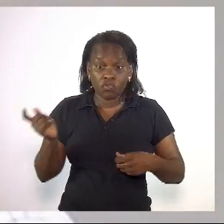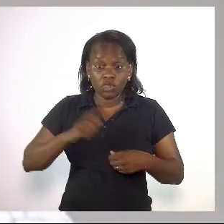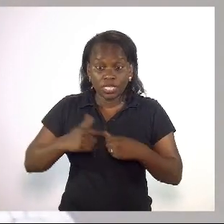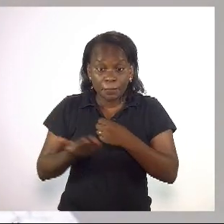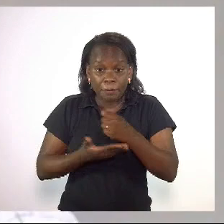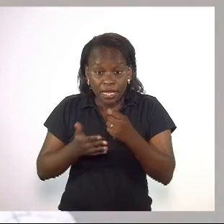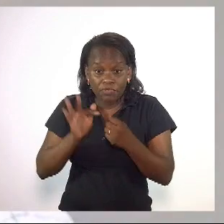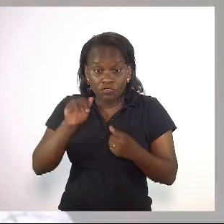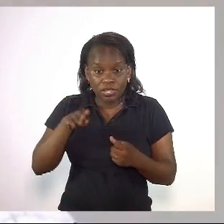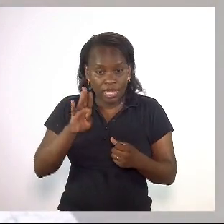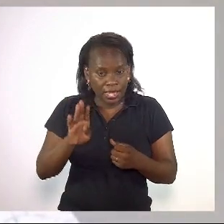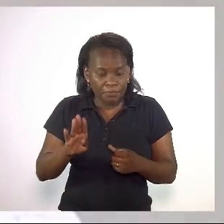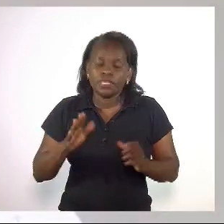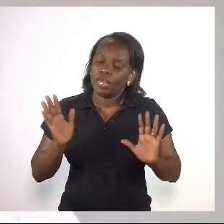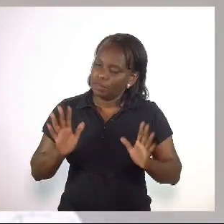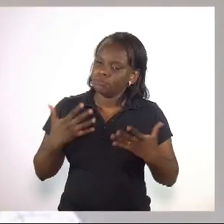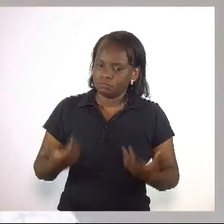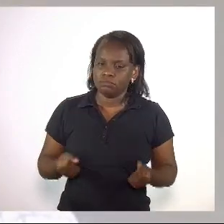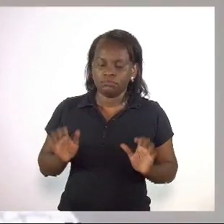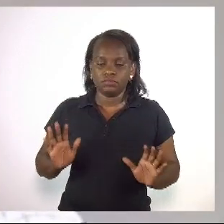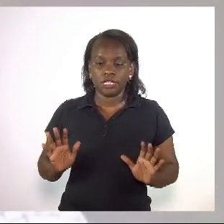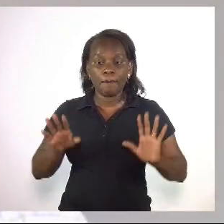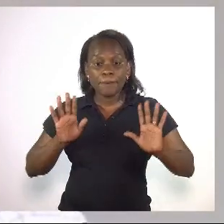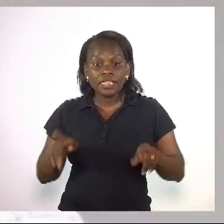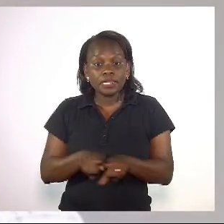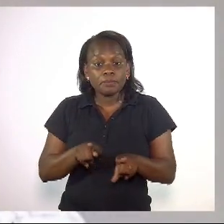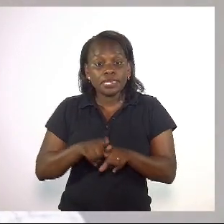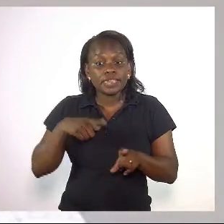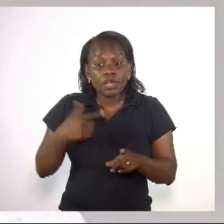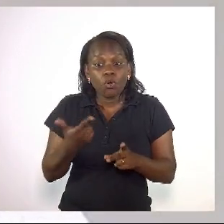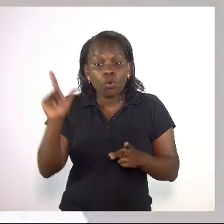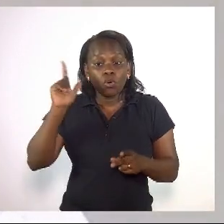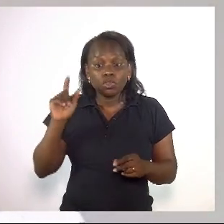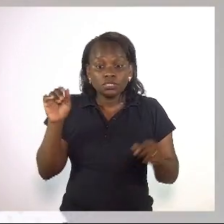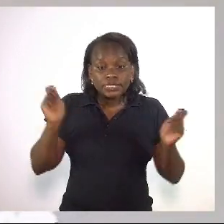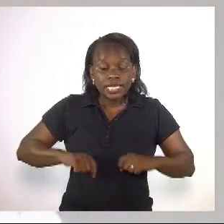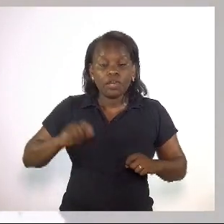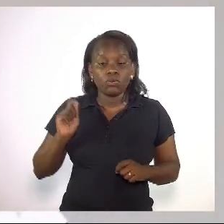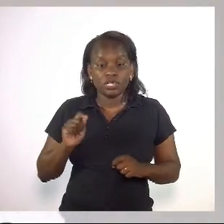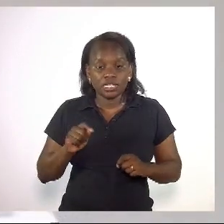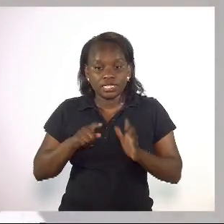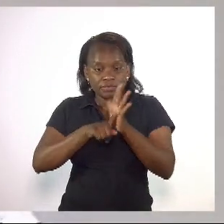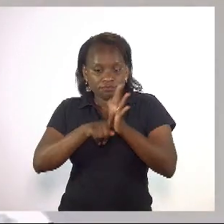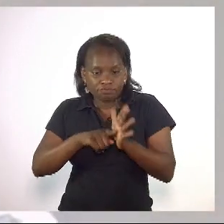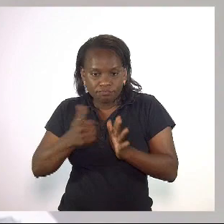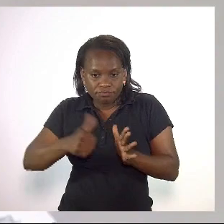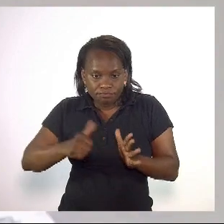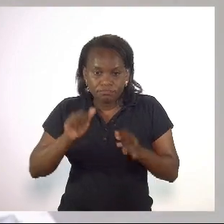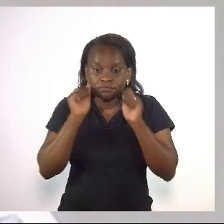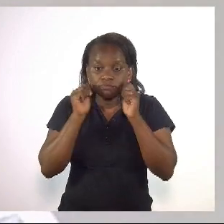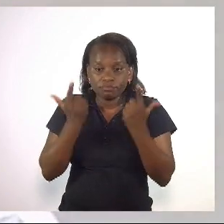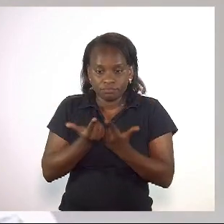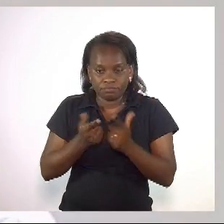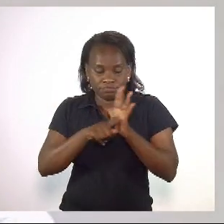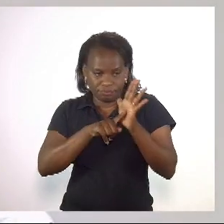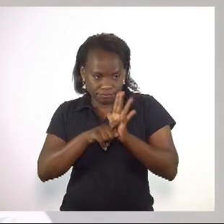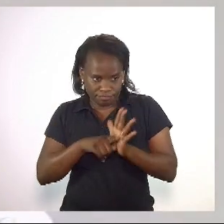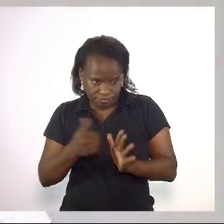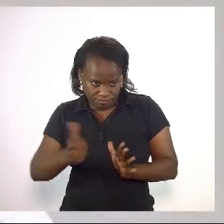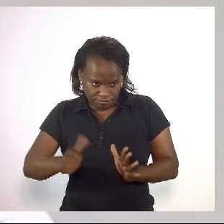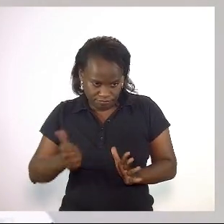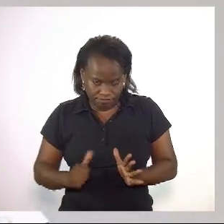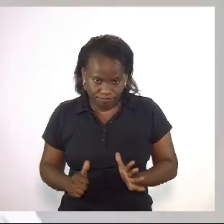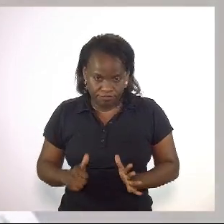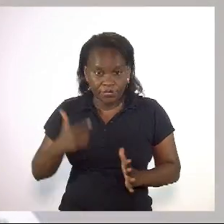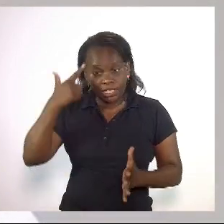do Fundeb, ok, nós assim o faremos. Mas existe uma segunda possibilidade, seria uma avaliação da própria LERJ. Eu entendo que